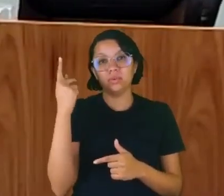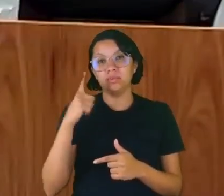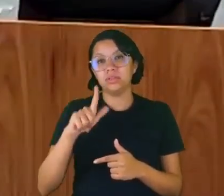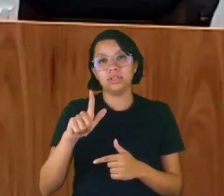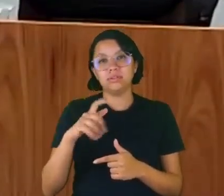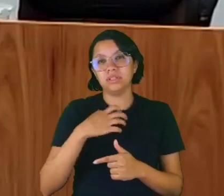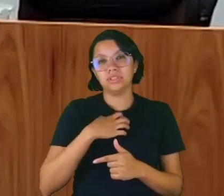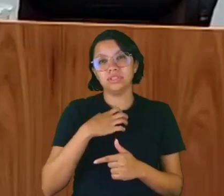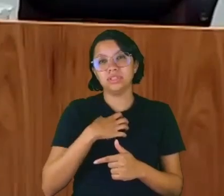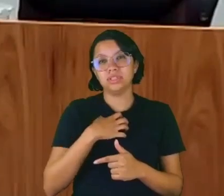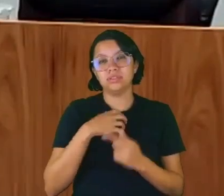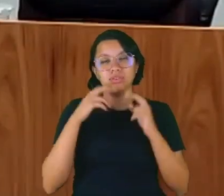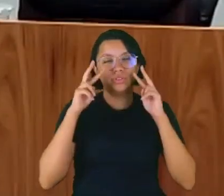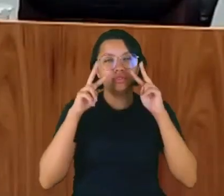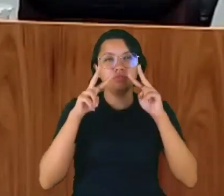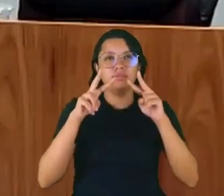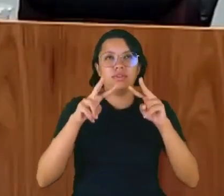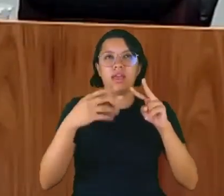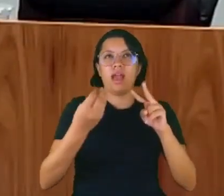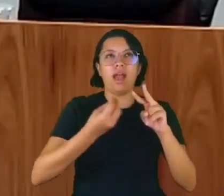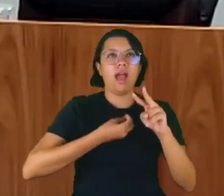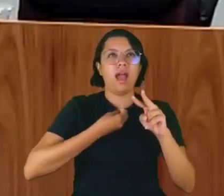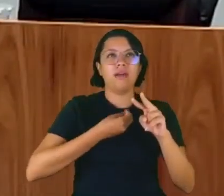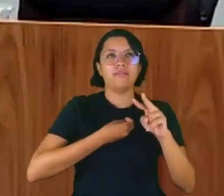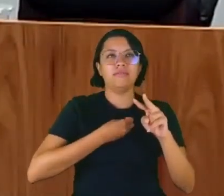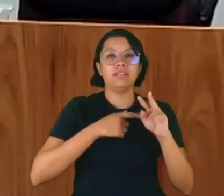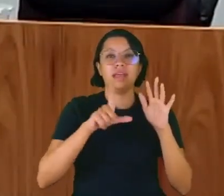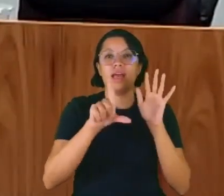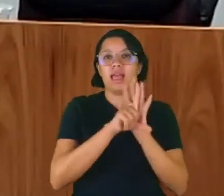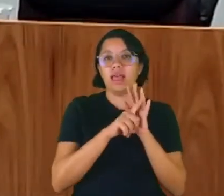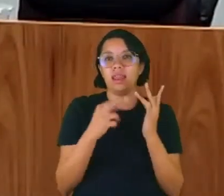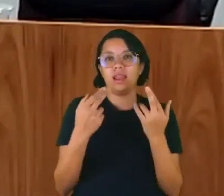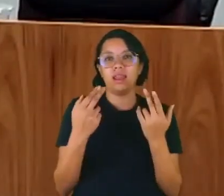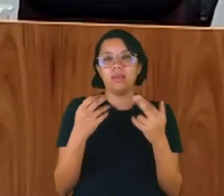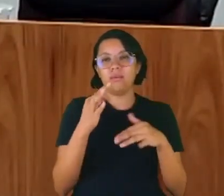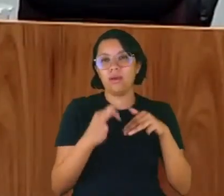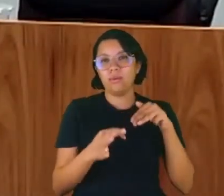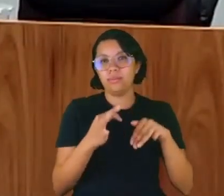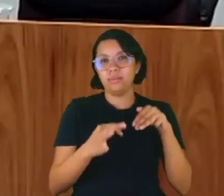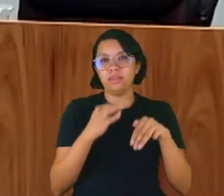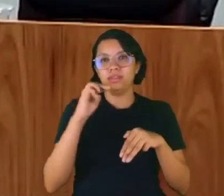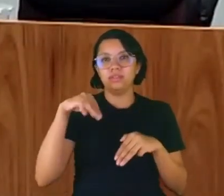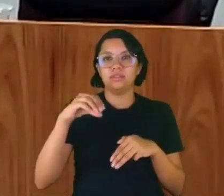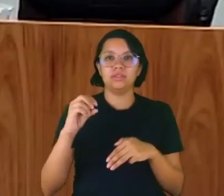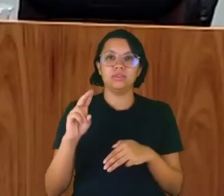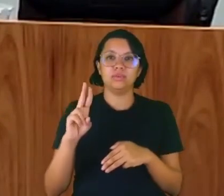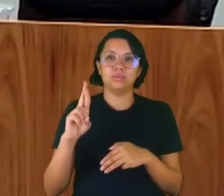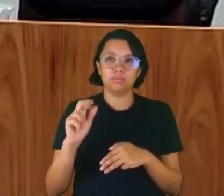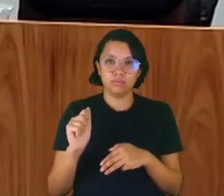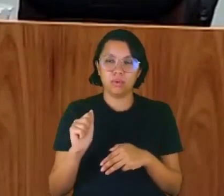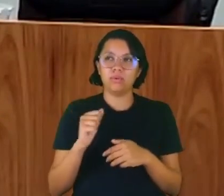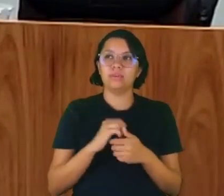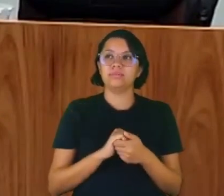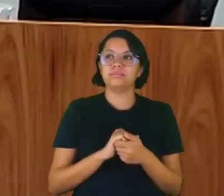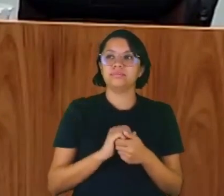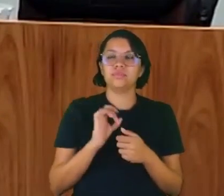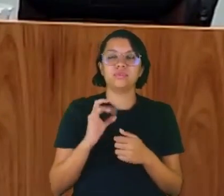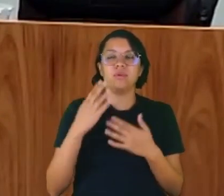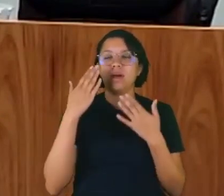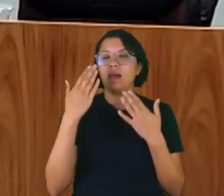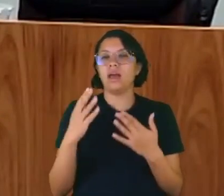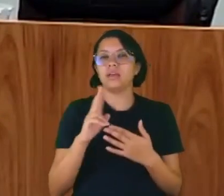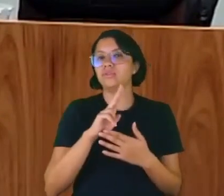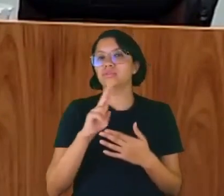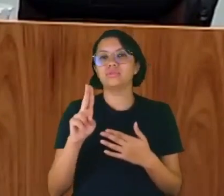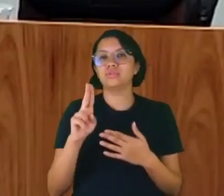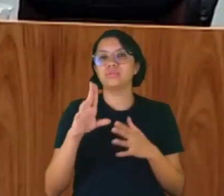de ver a vida e enxergar a lei como o ministro Moura Ribeiro. Então, eu só posso agradecer a ele em nome do